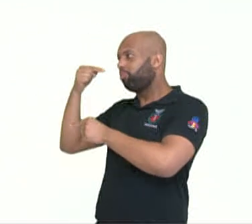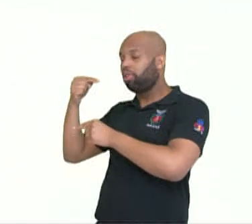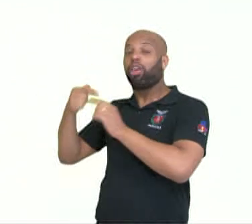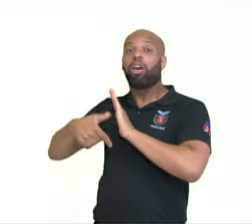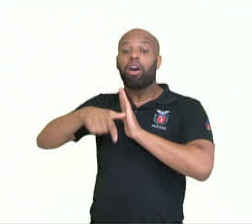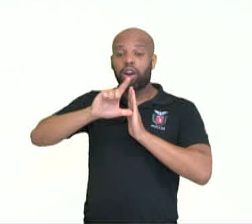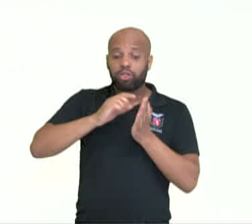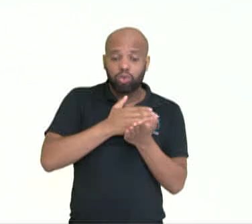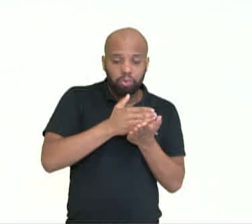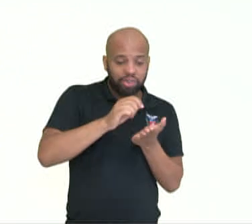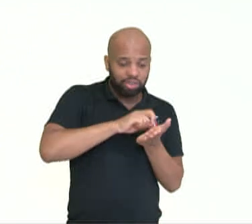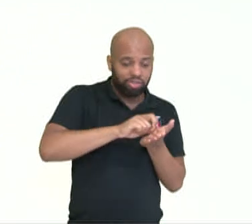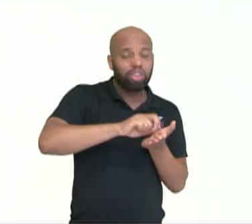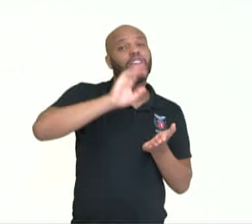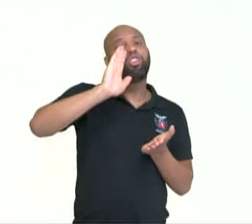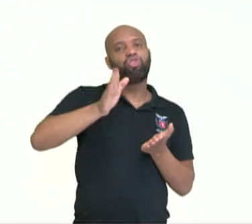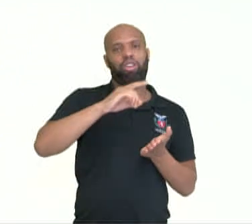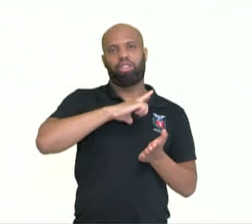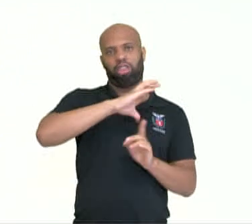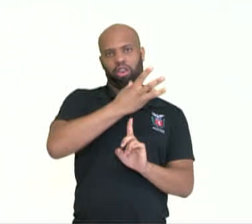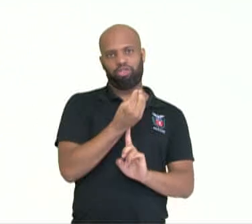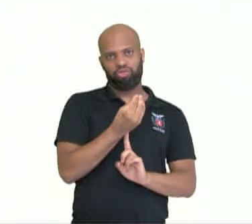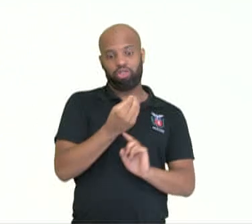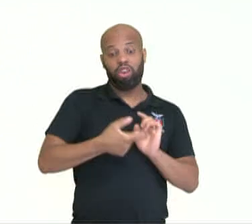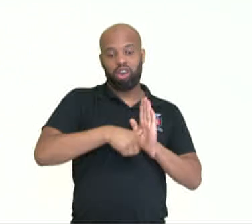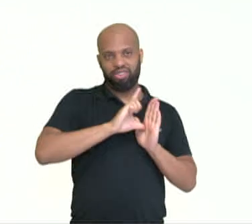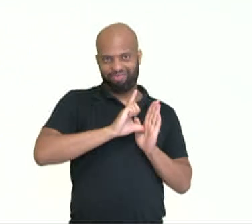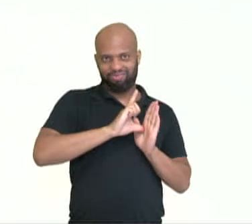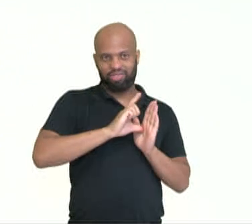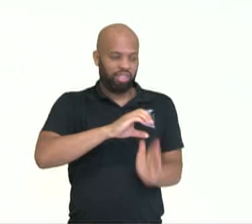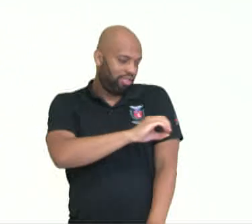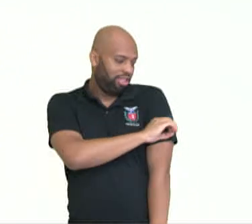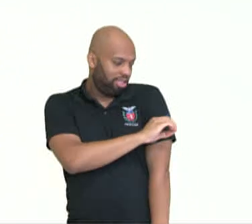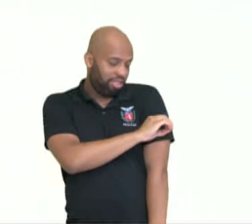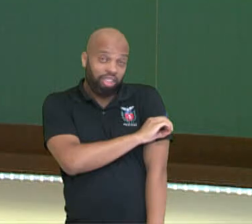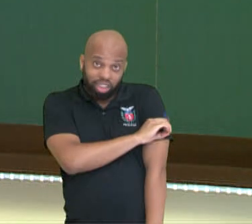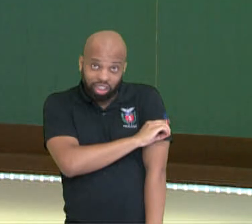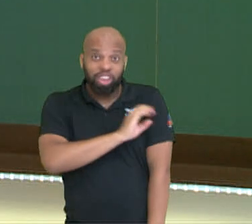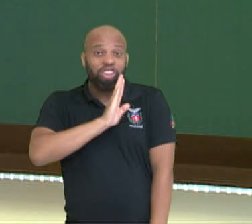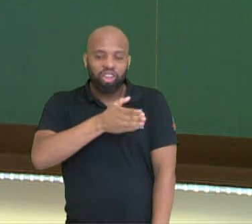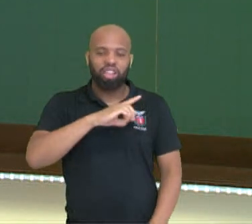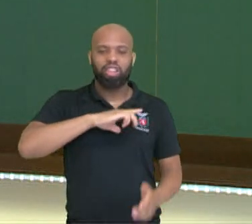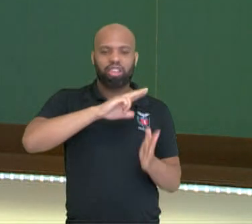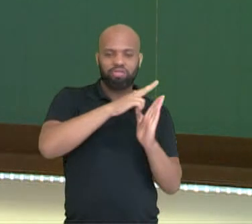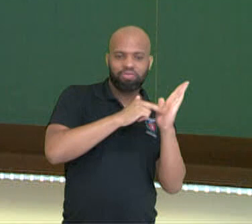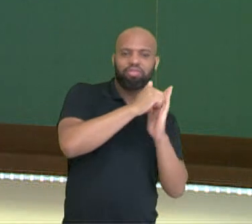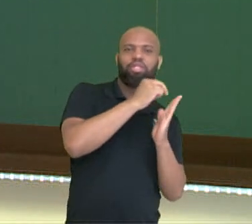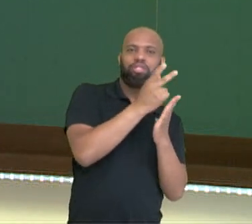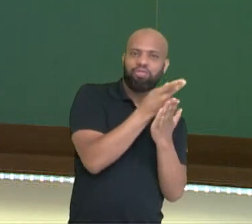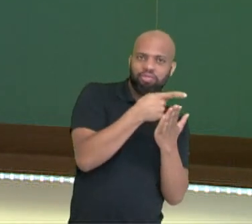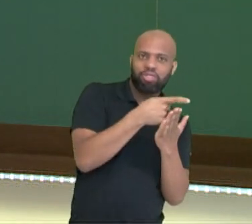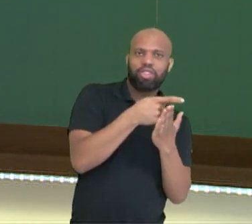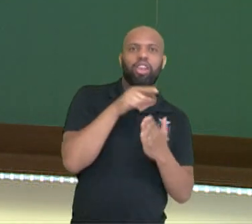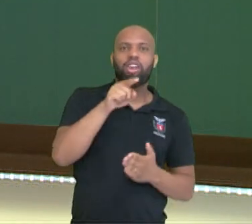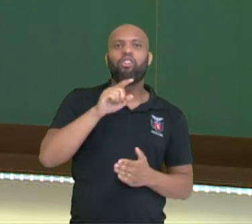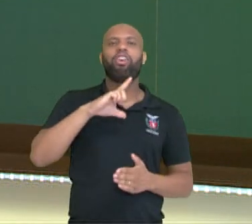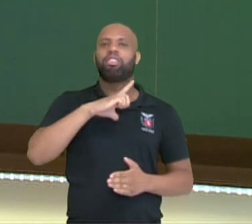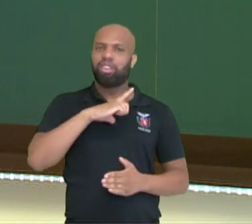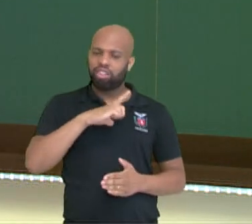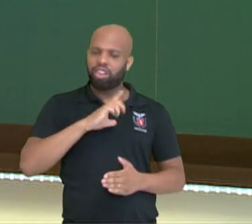escrever. No pré lá, você aprende arte. Você já nasce fazendo arte, Às vezes até na fralda, vamos para